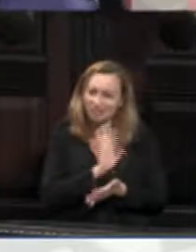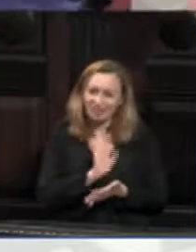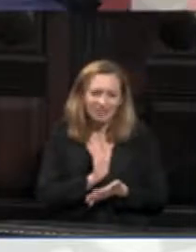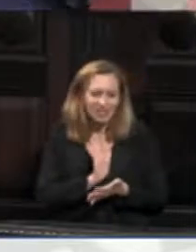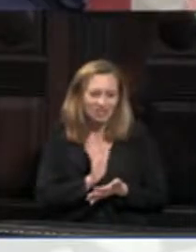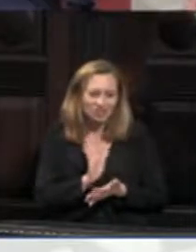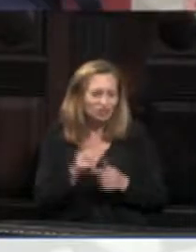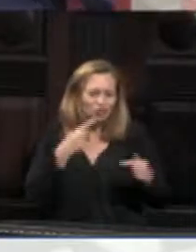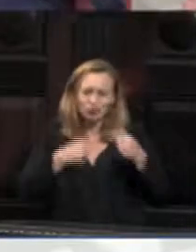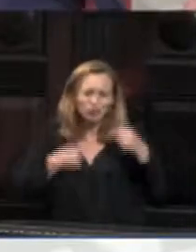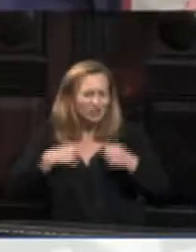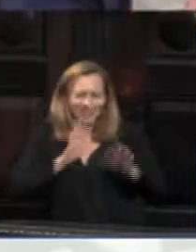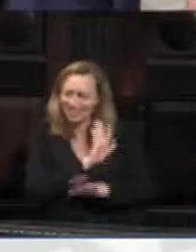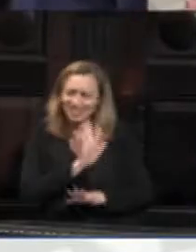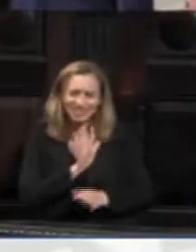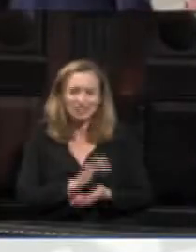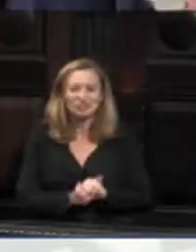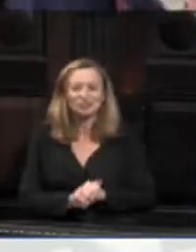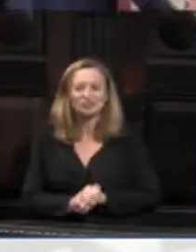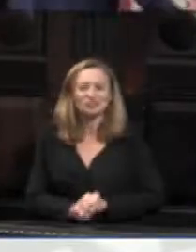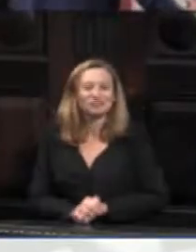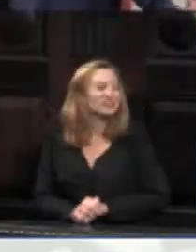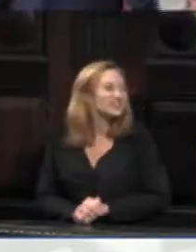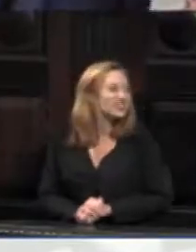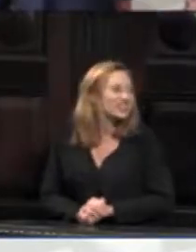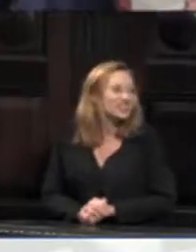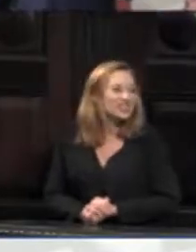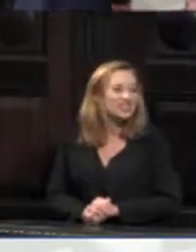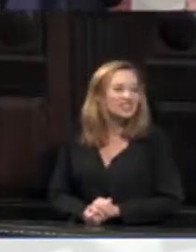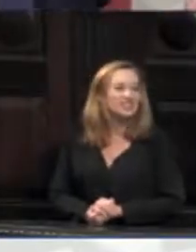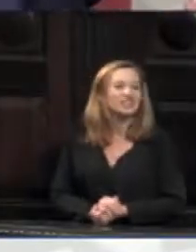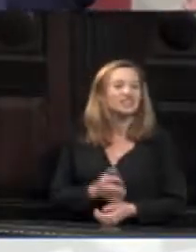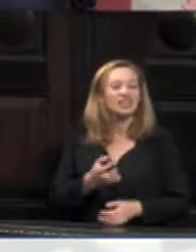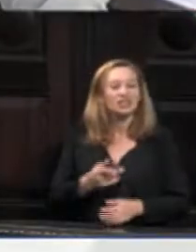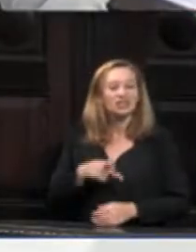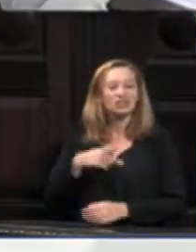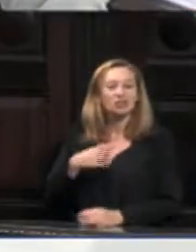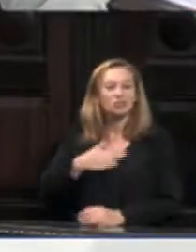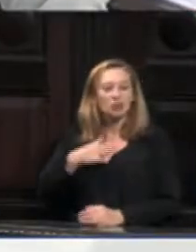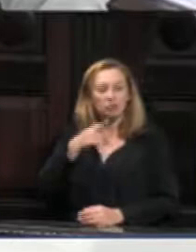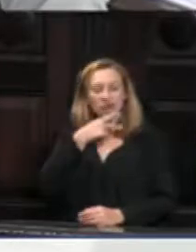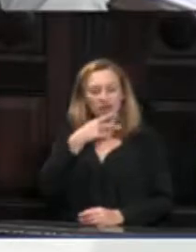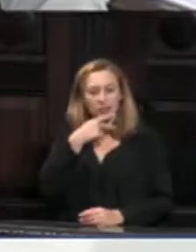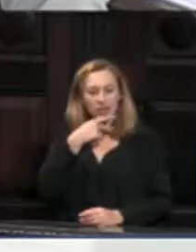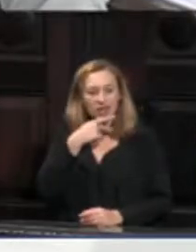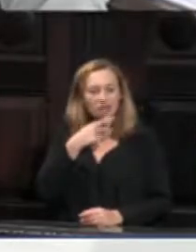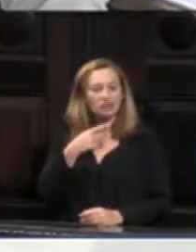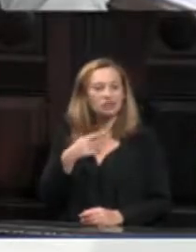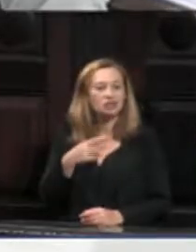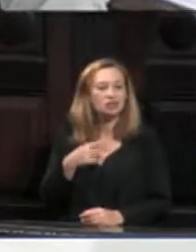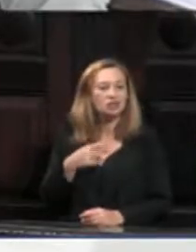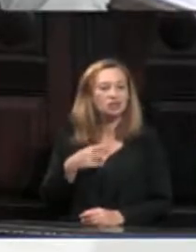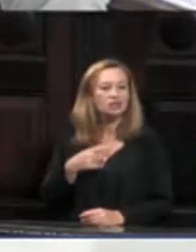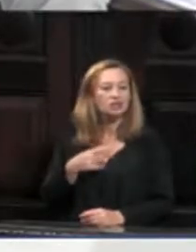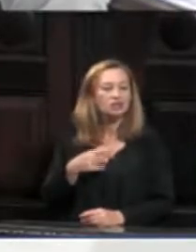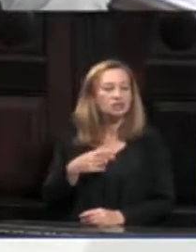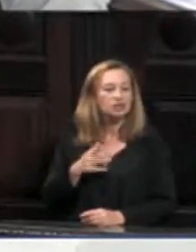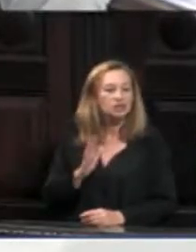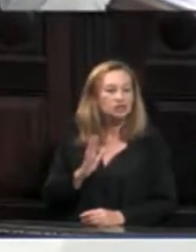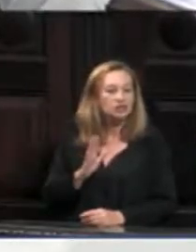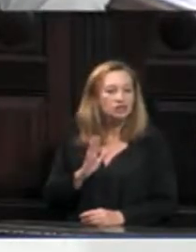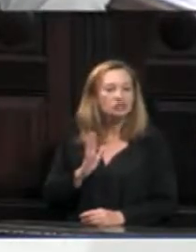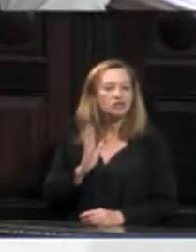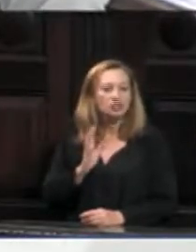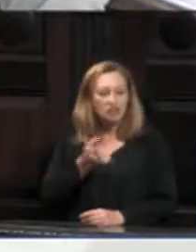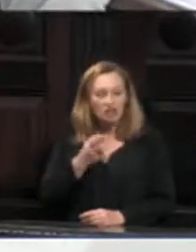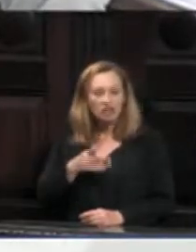Vamos debater, não. Deputado Tio Carlos. Senhor presidente, queria parabenizar não só o parlamento, mas como a sociedade civil pela participação. Mas queria deixar registrado aqui,